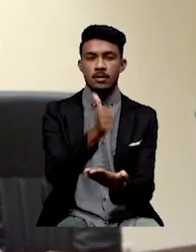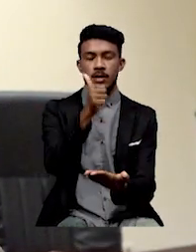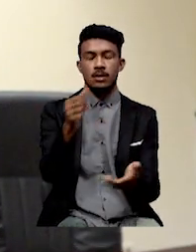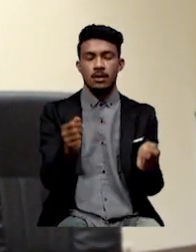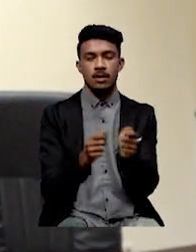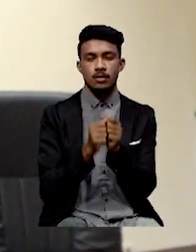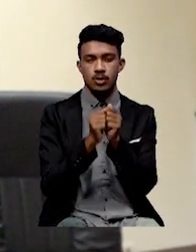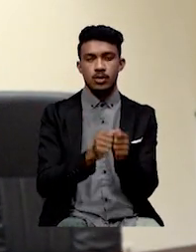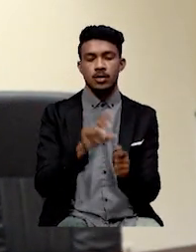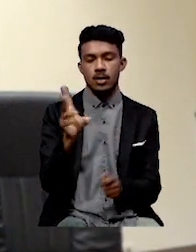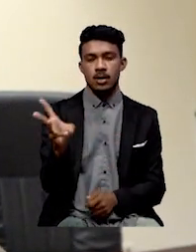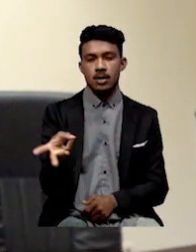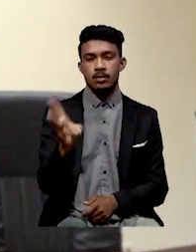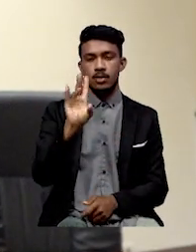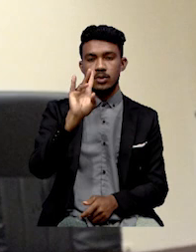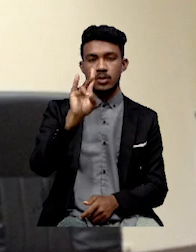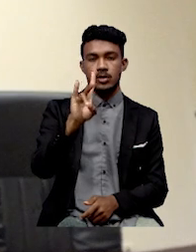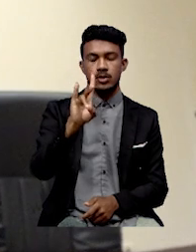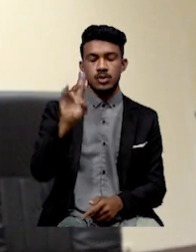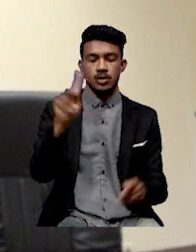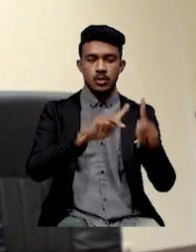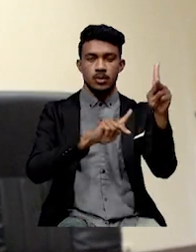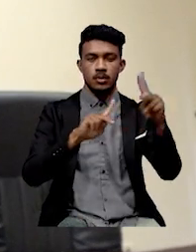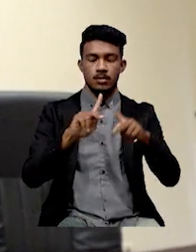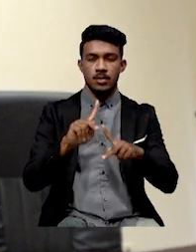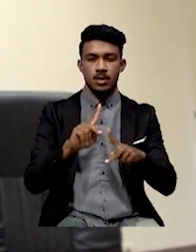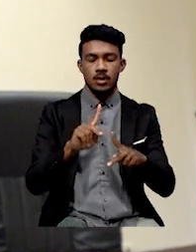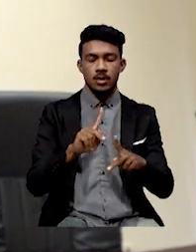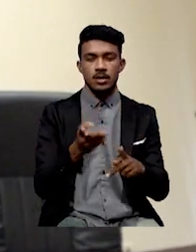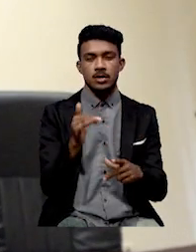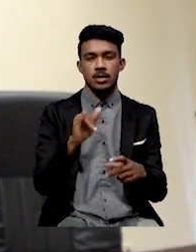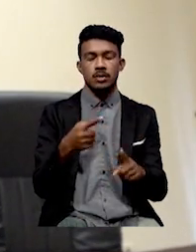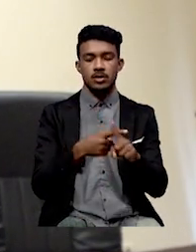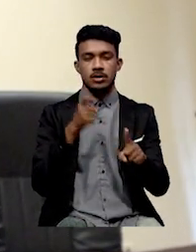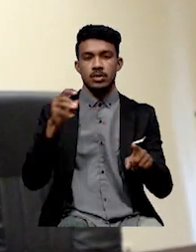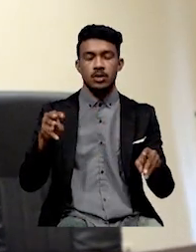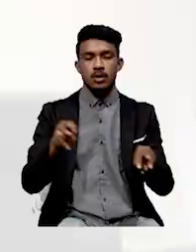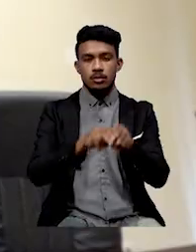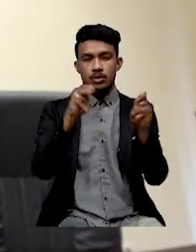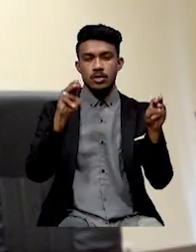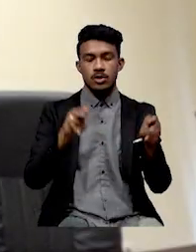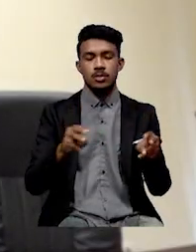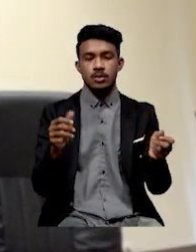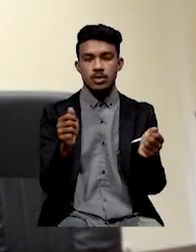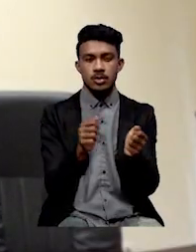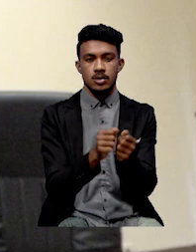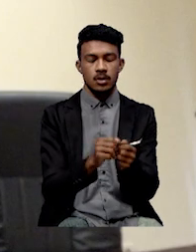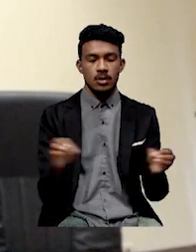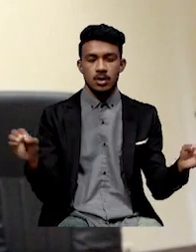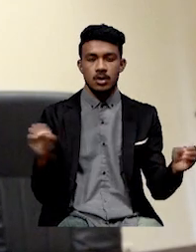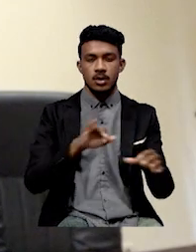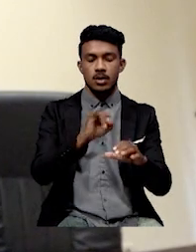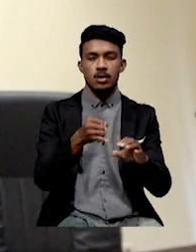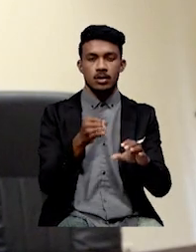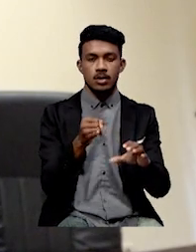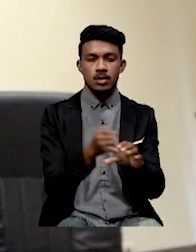enampultuzu compañia empresa local empresário serne cada município rone empresário racing lá inclui nem empresário